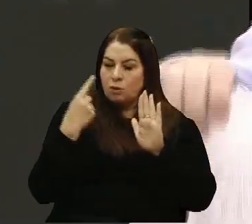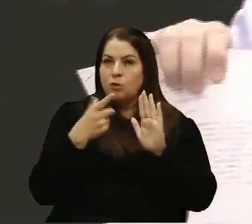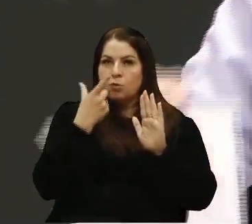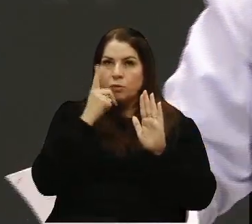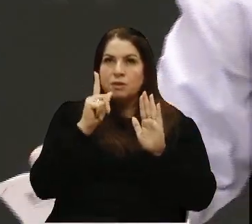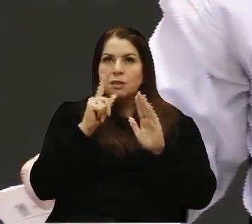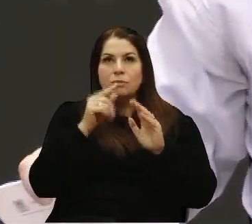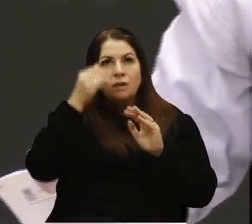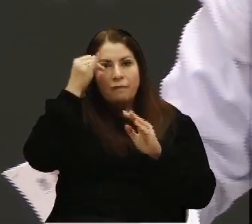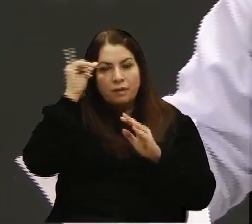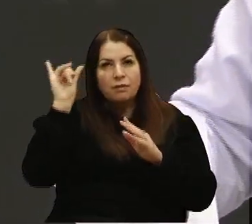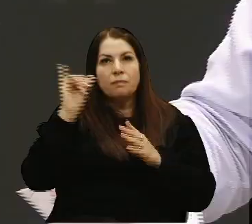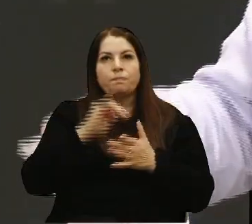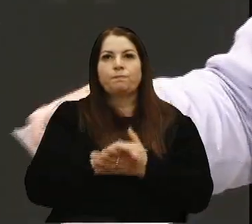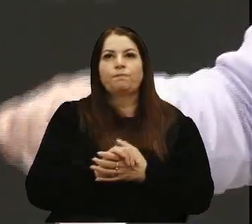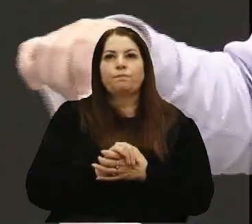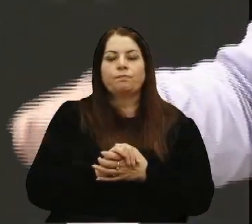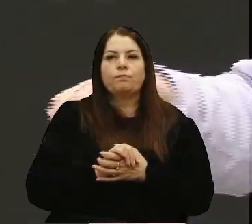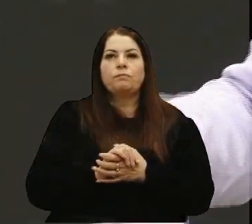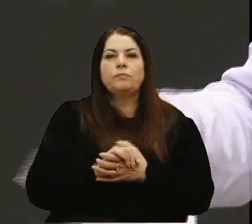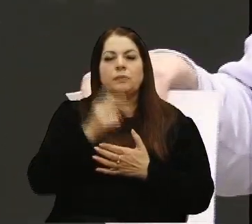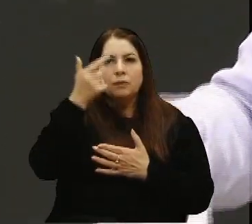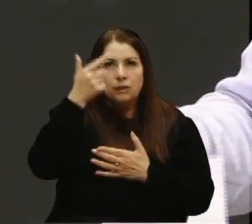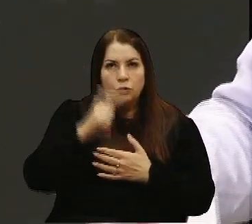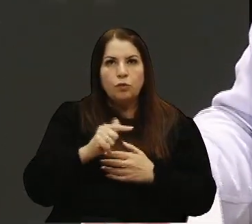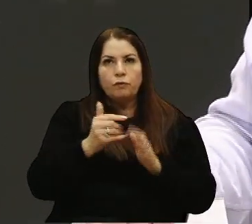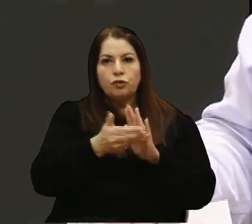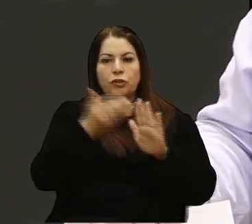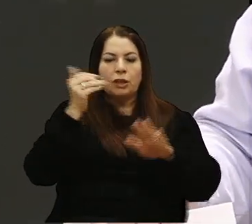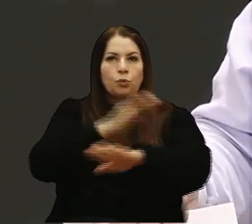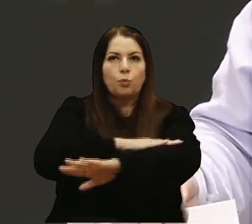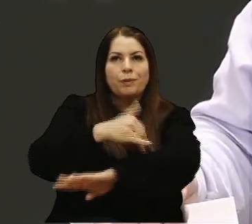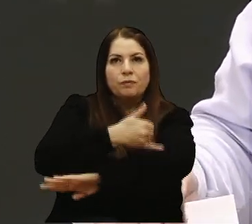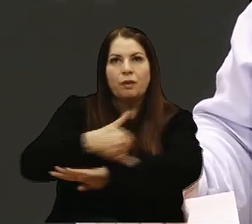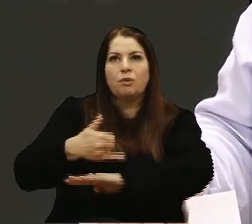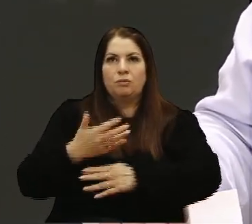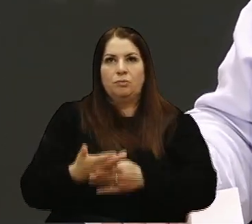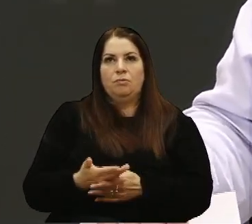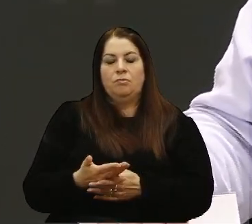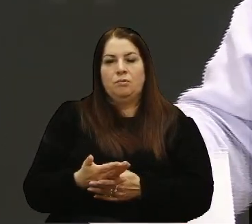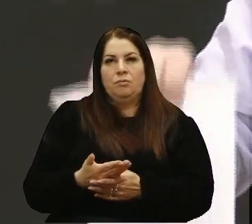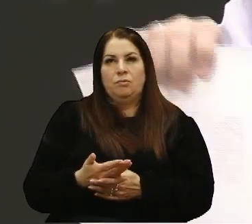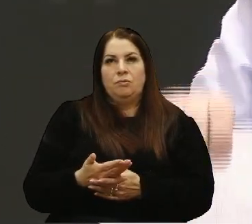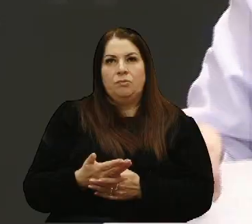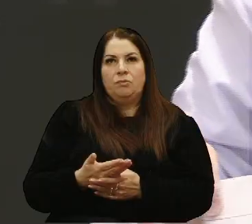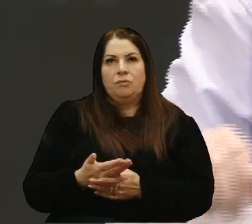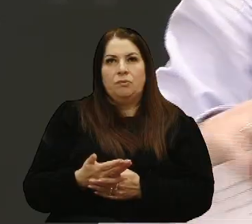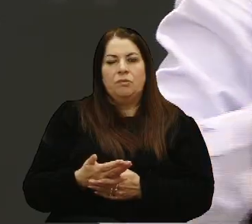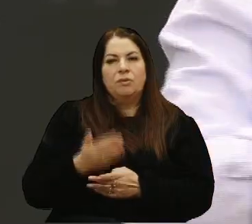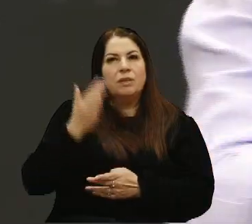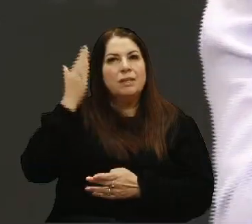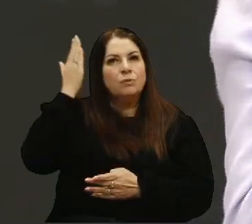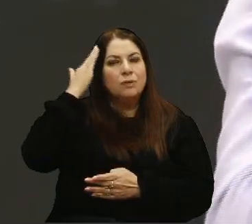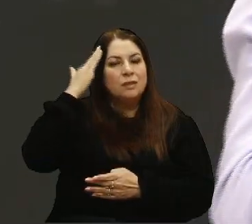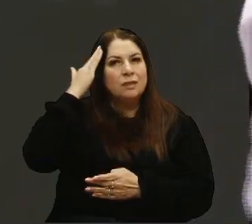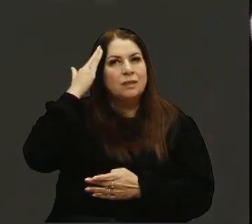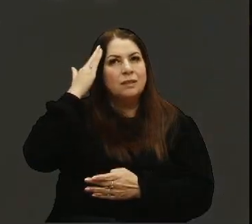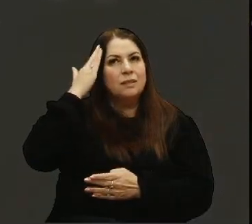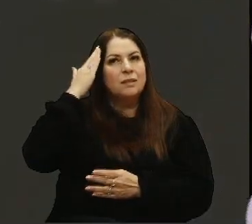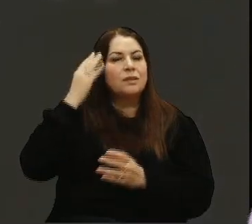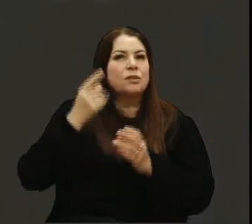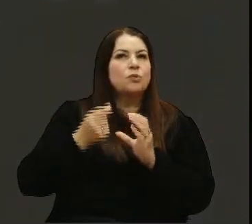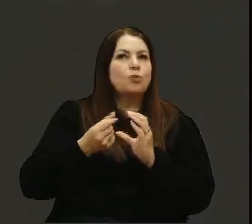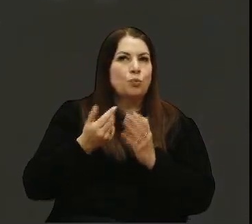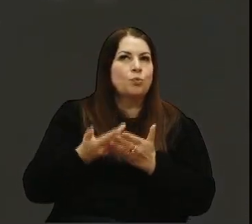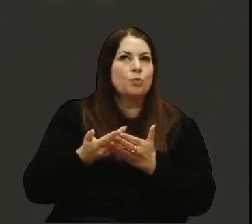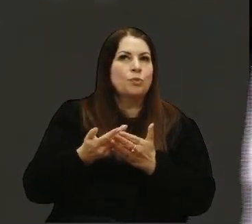possamos evitar que seja novamente arrancado o asfalto. Eu sei quanto custa, vereador Zé